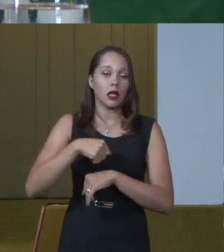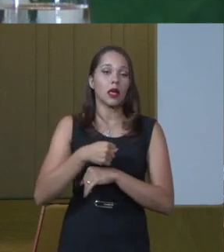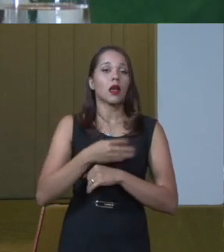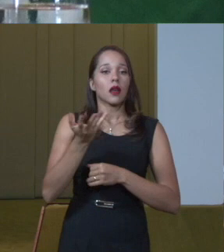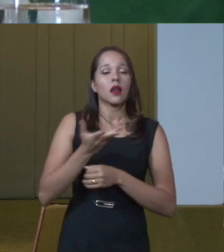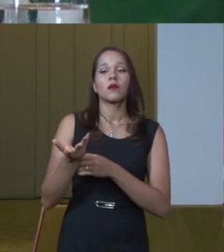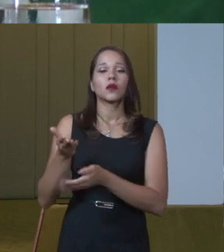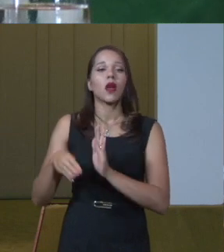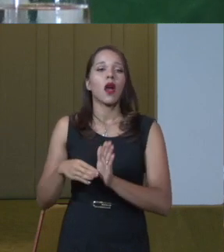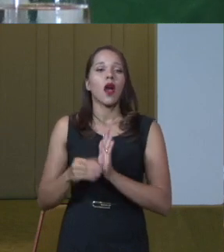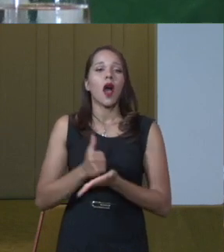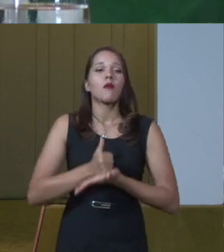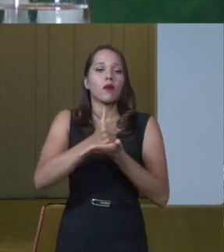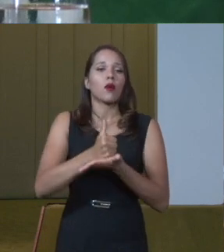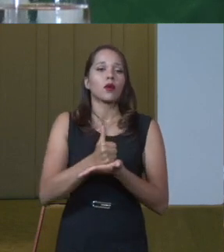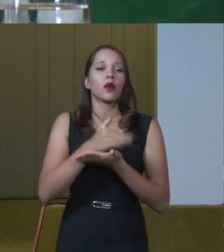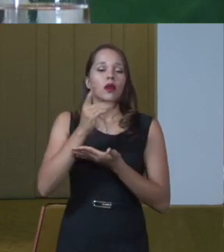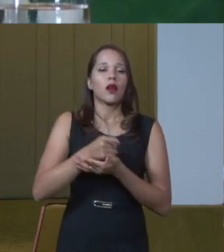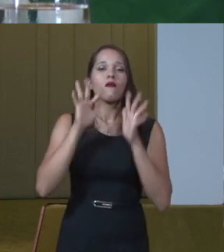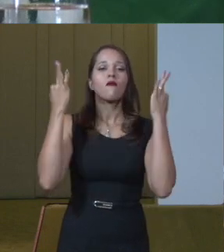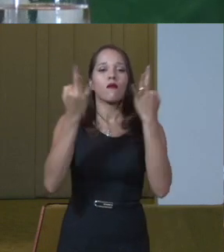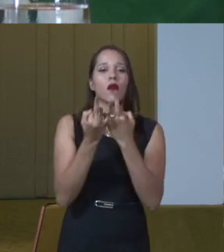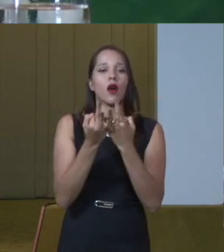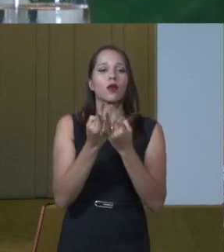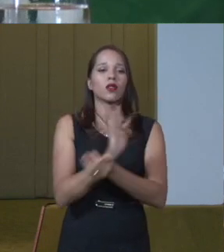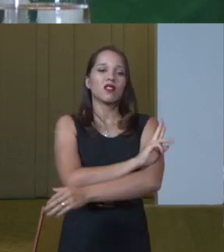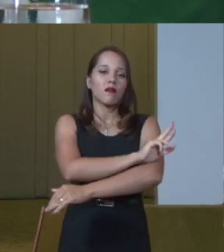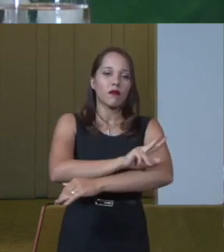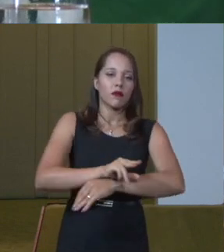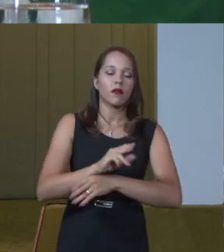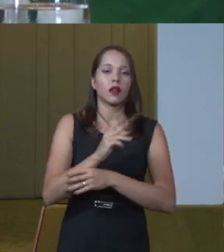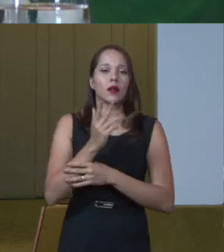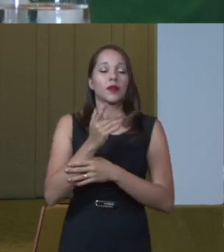estabelecer imediatamente o Fórum de Afrodescendentes e concluir, até